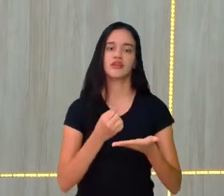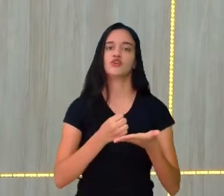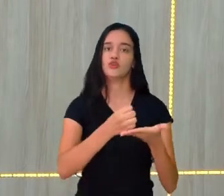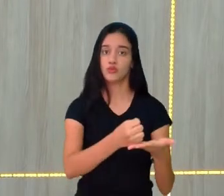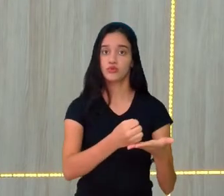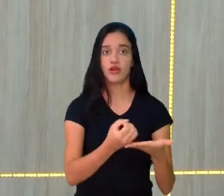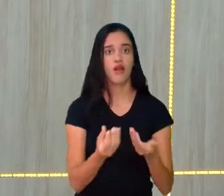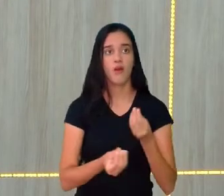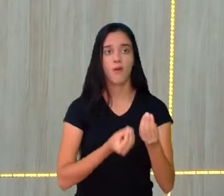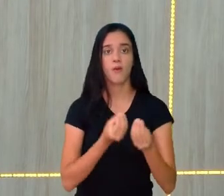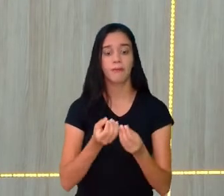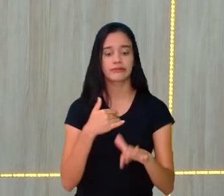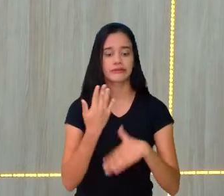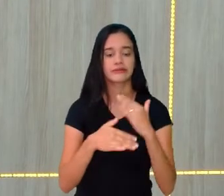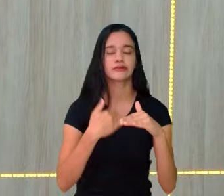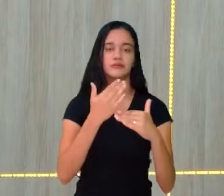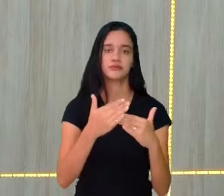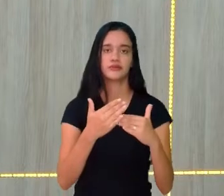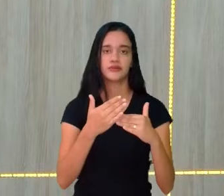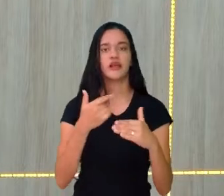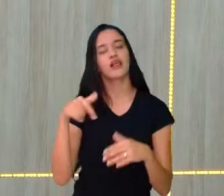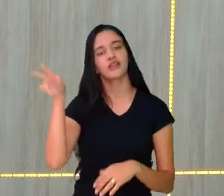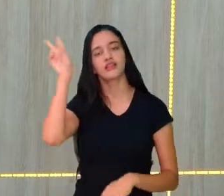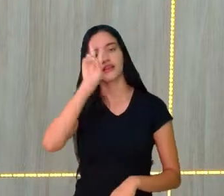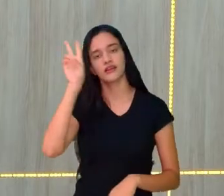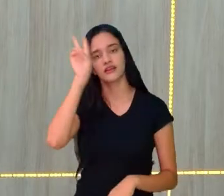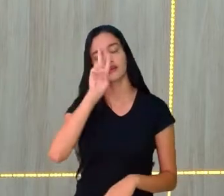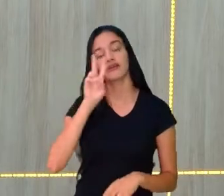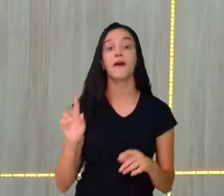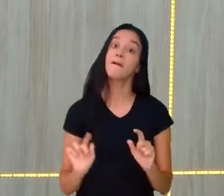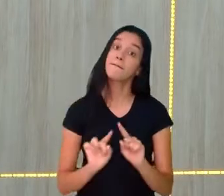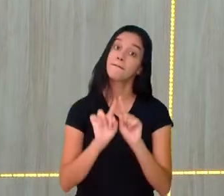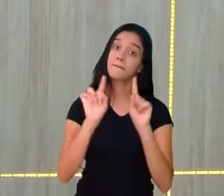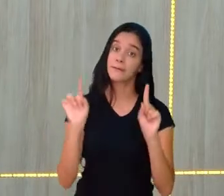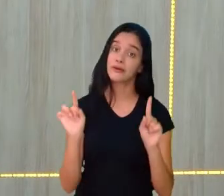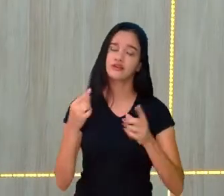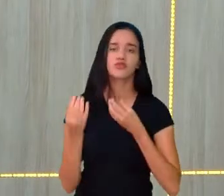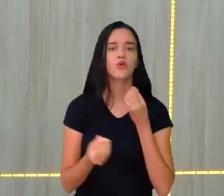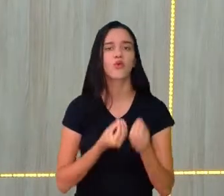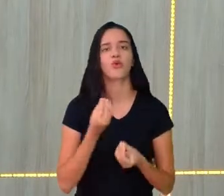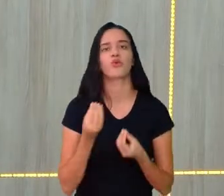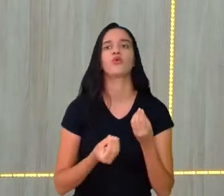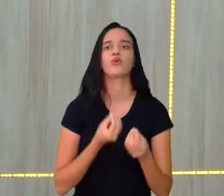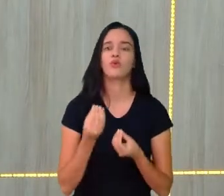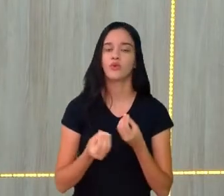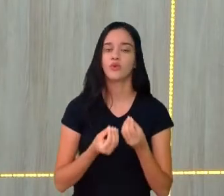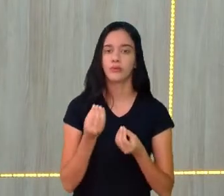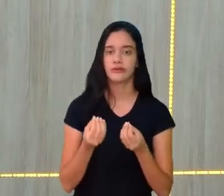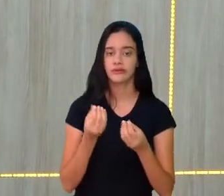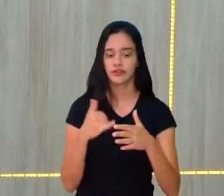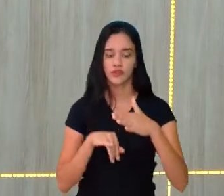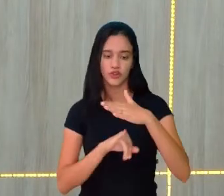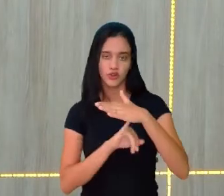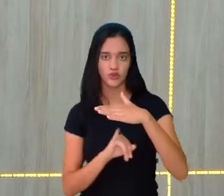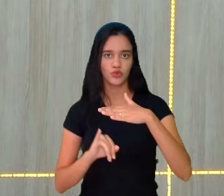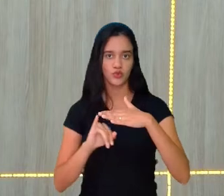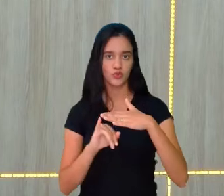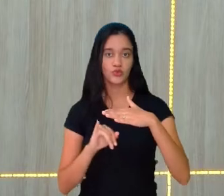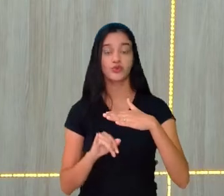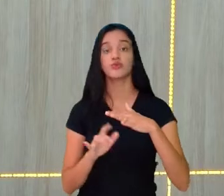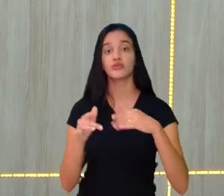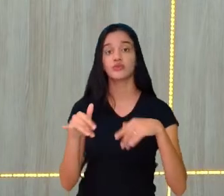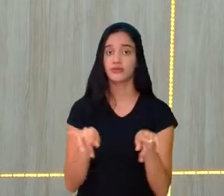não somente para o desenvolvimento da história, mas como é que essas instituições,